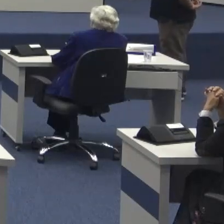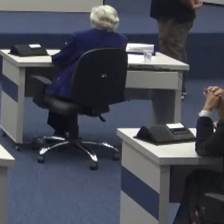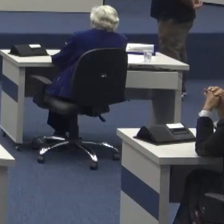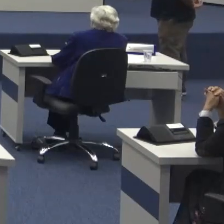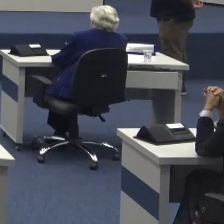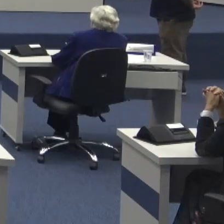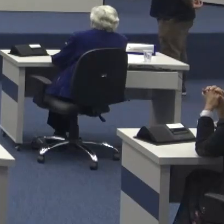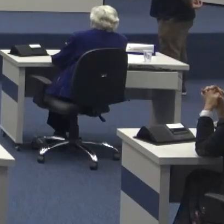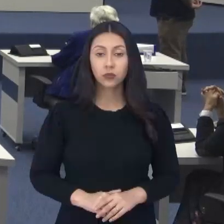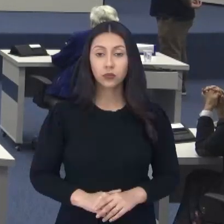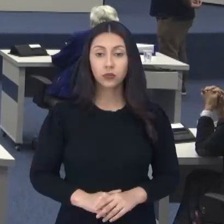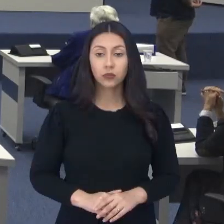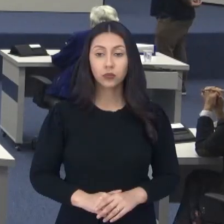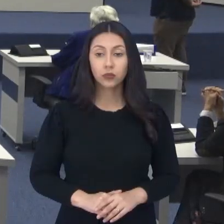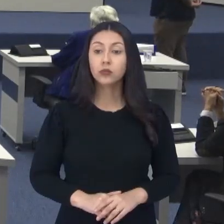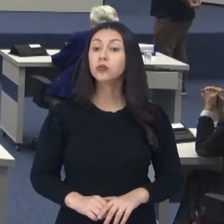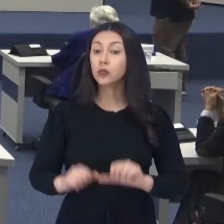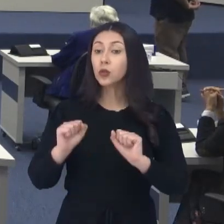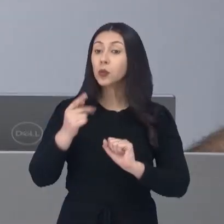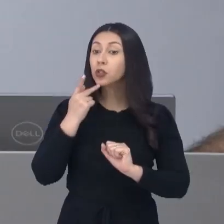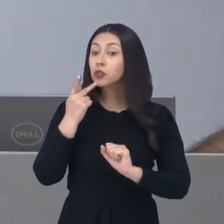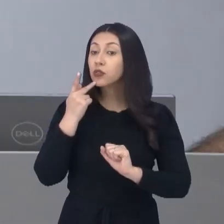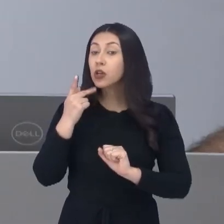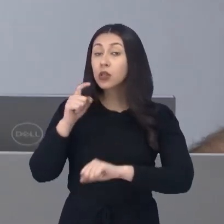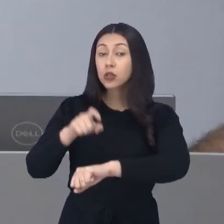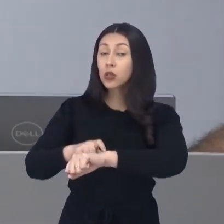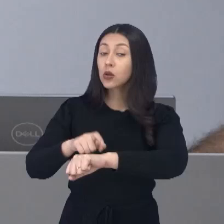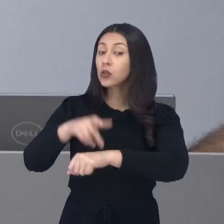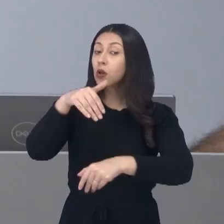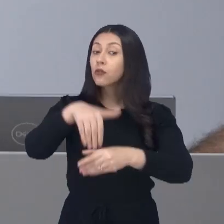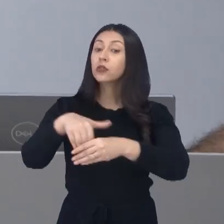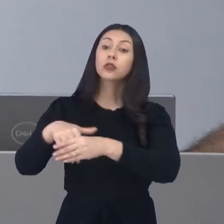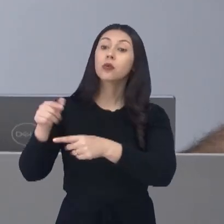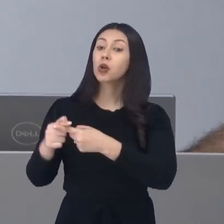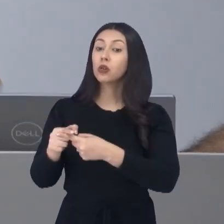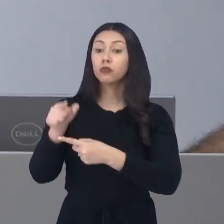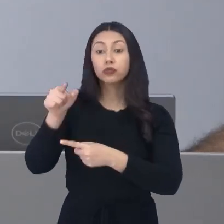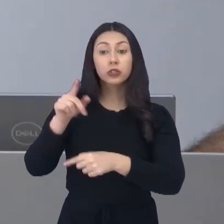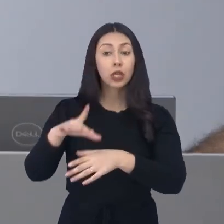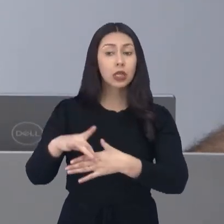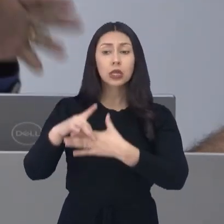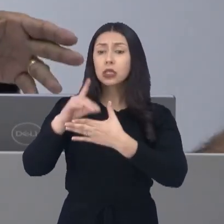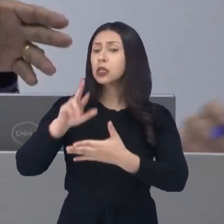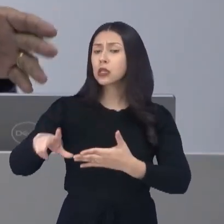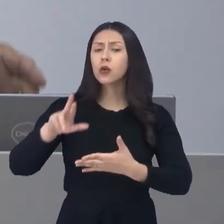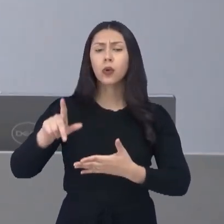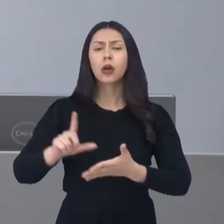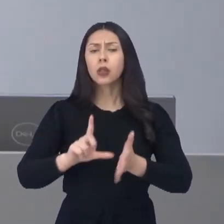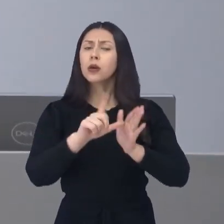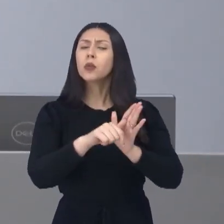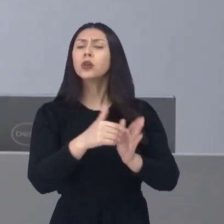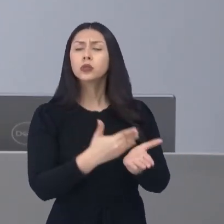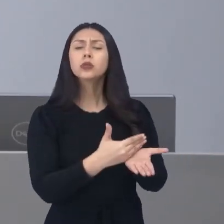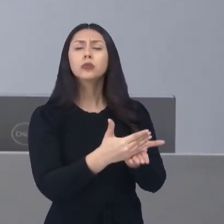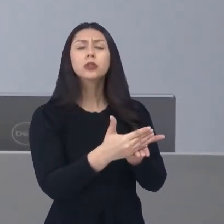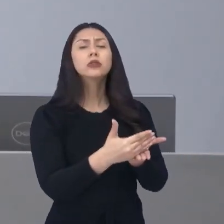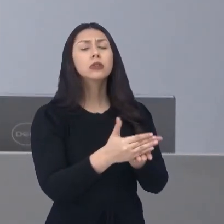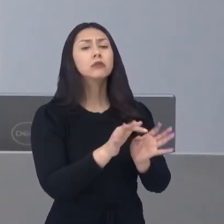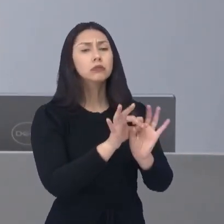Vossa Excelência pode falar na hora da votação, vereador, porque Vossa Excelência não é líder, mas na hora de começar a votação é